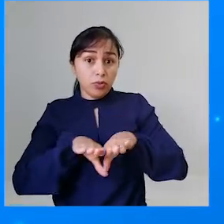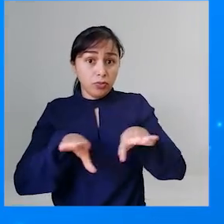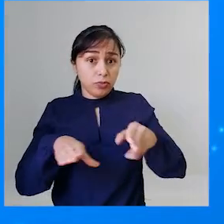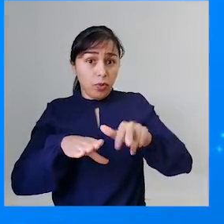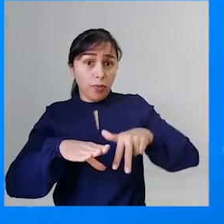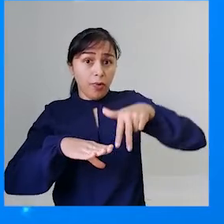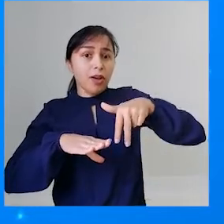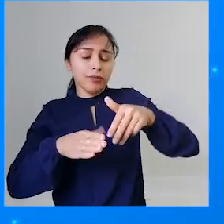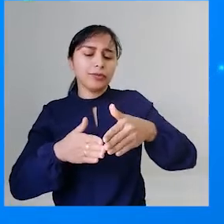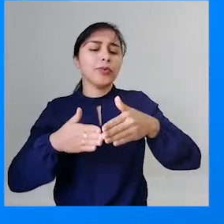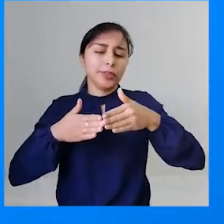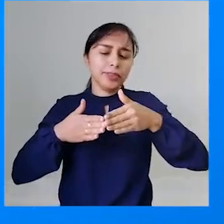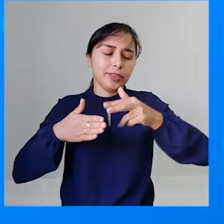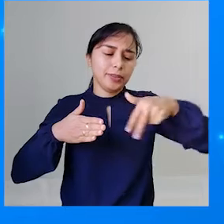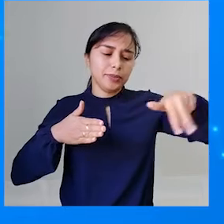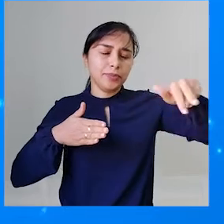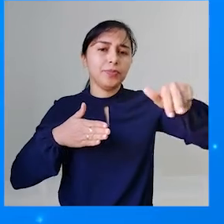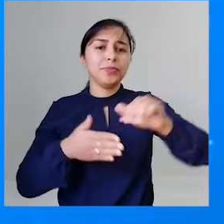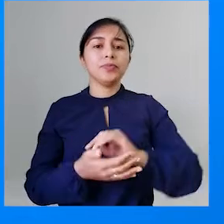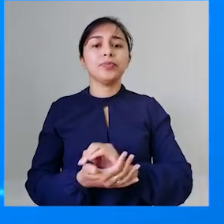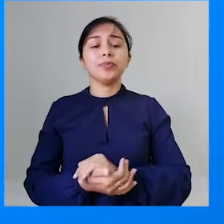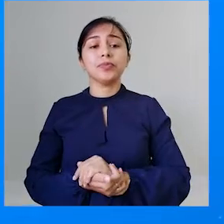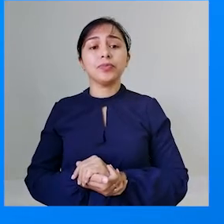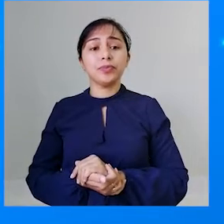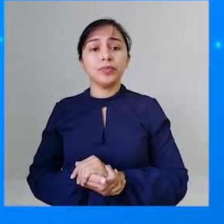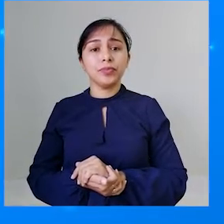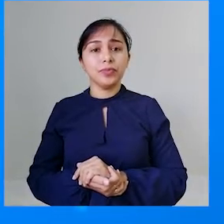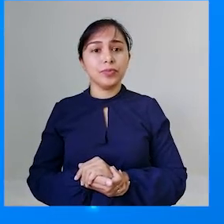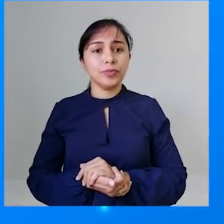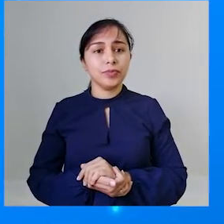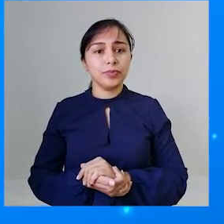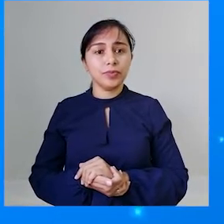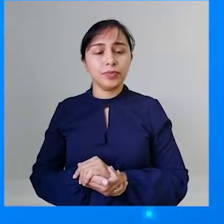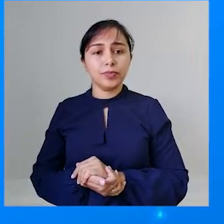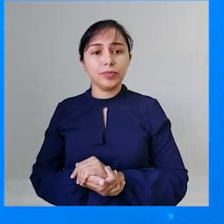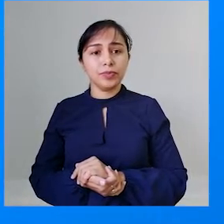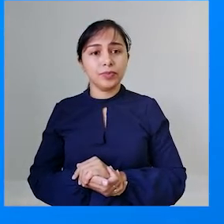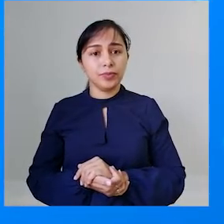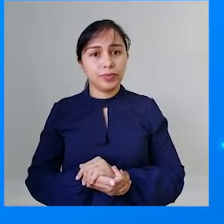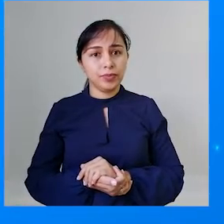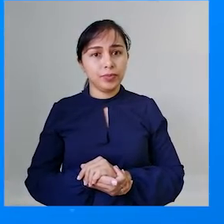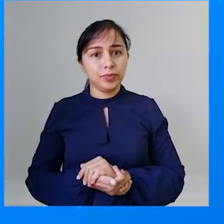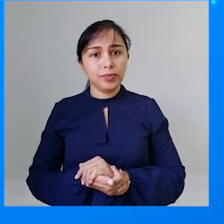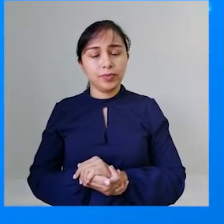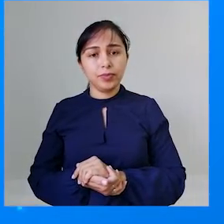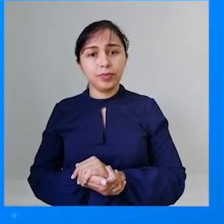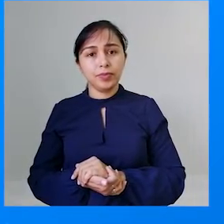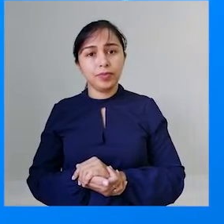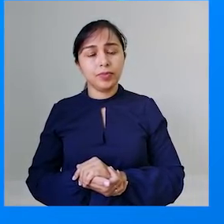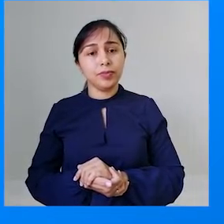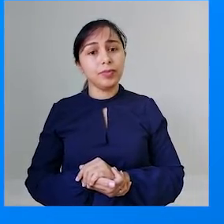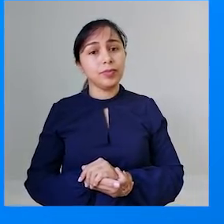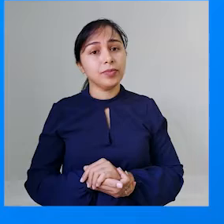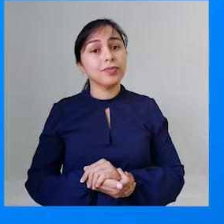com licença e a próxima palavrinha mágica é